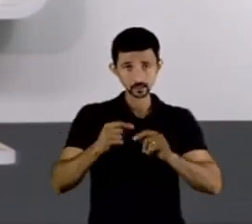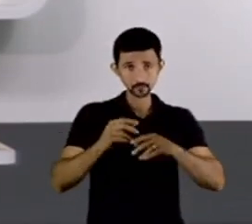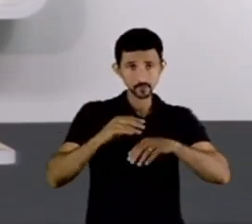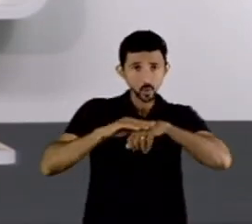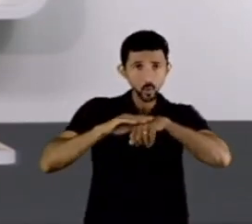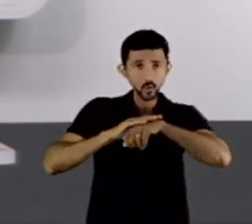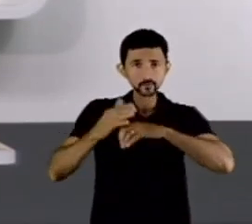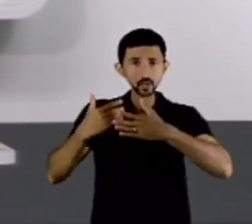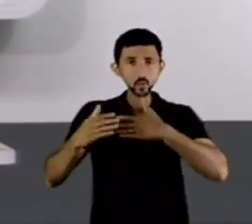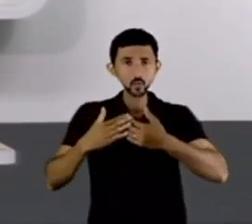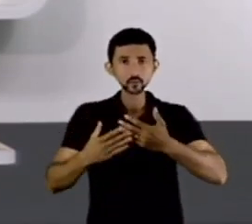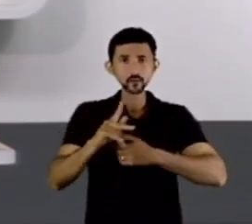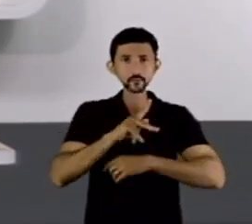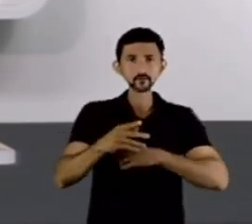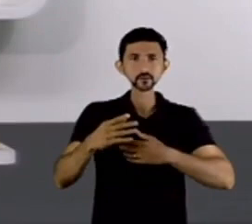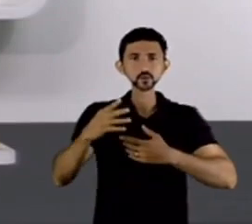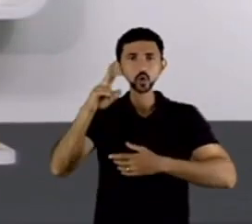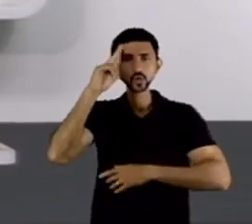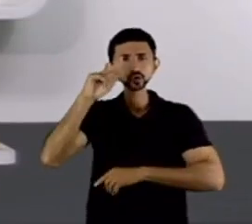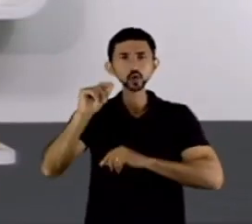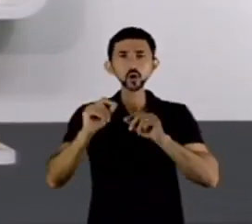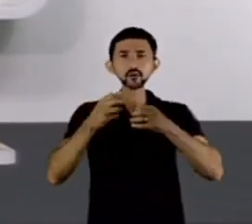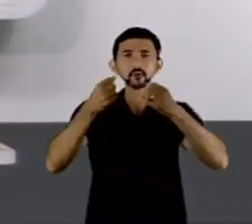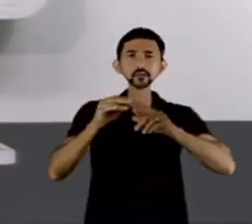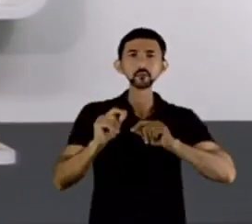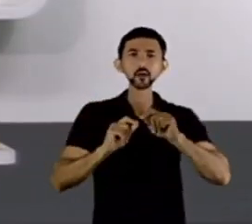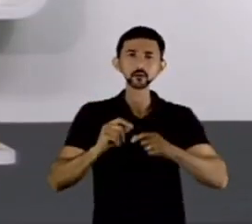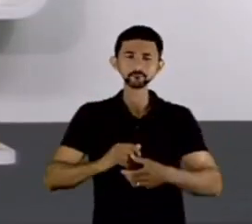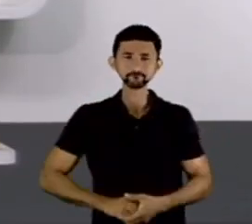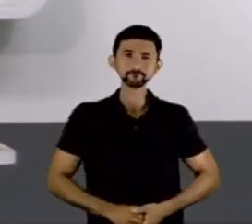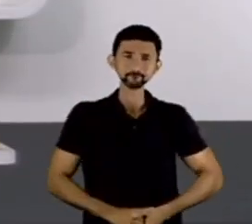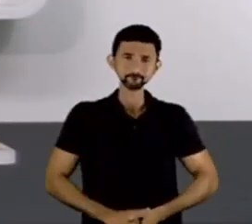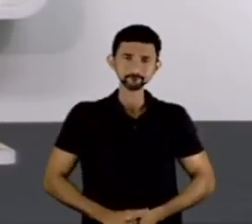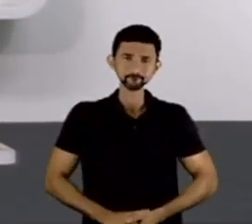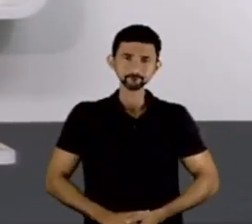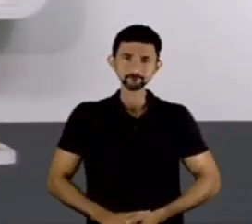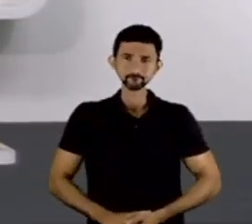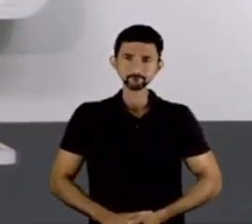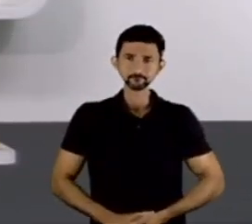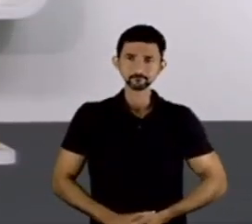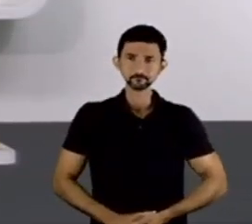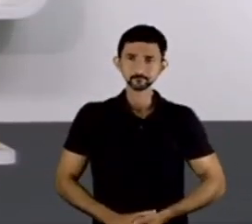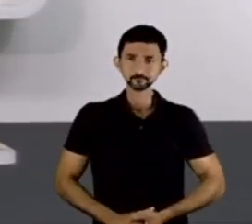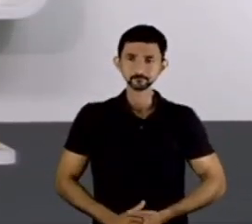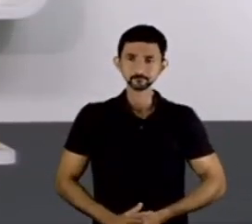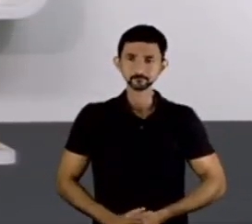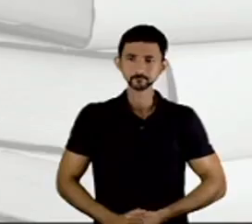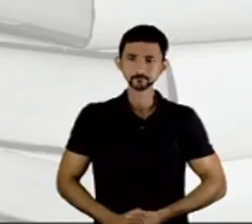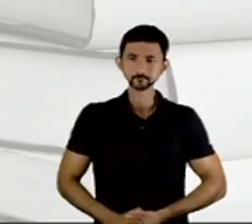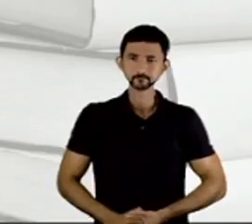professor de história vai abrir um debate sobre essa situação aqui com vocês, tá bom? Vamos lá, vamos continuar.